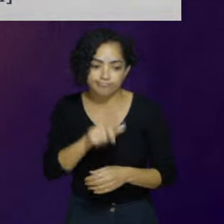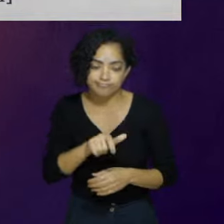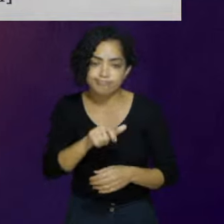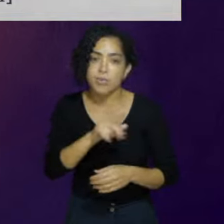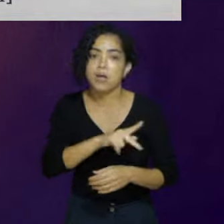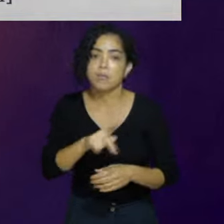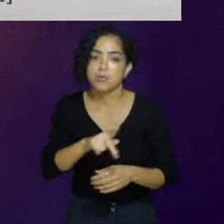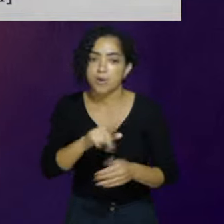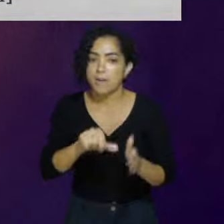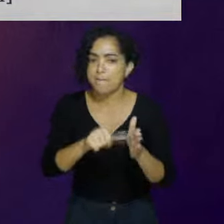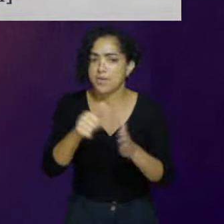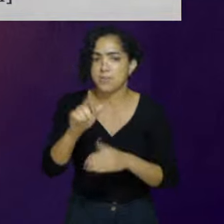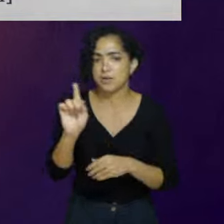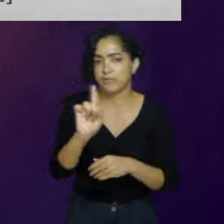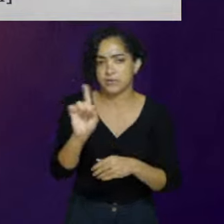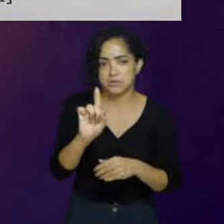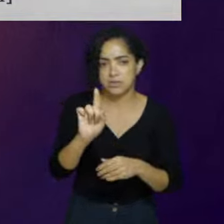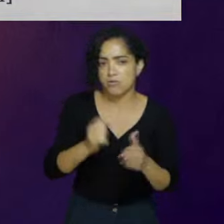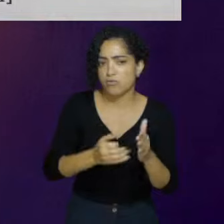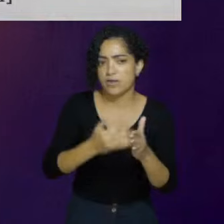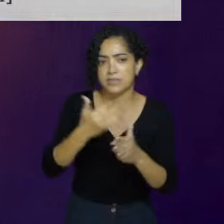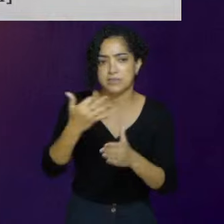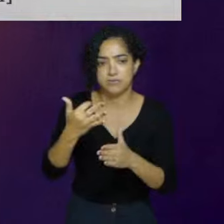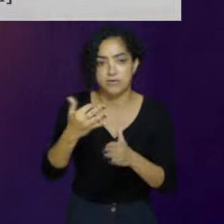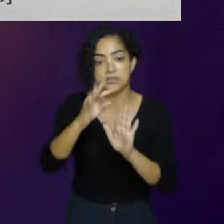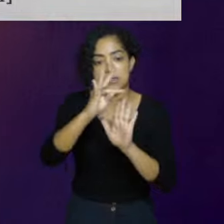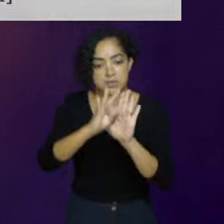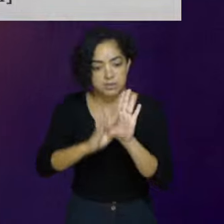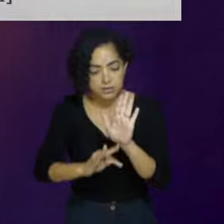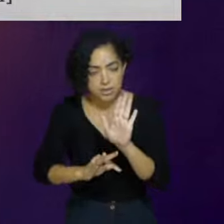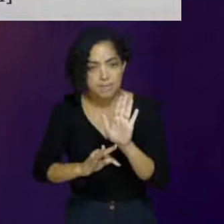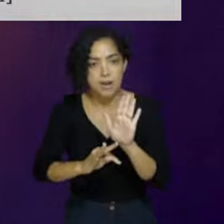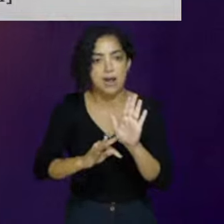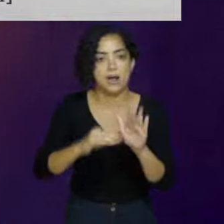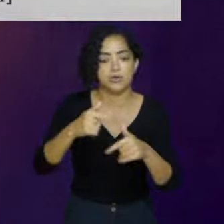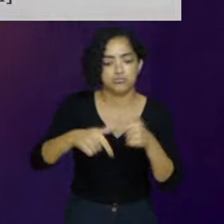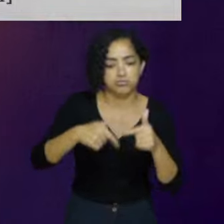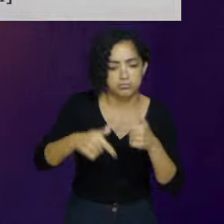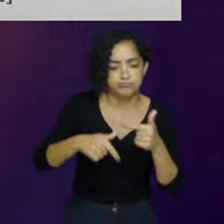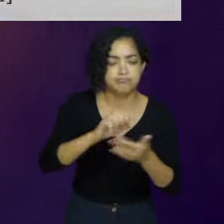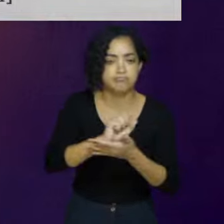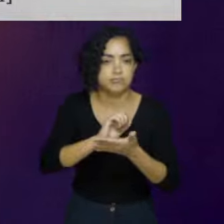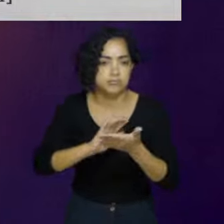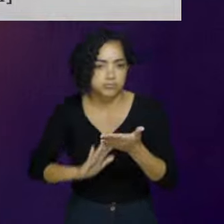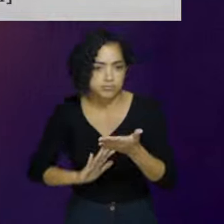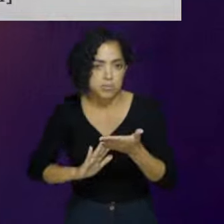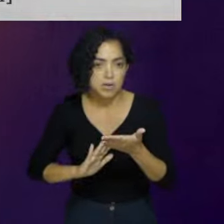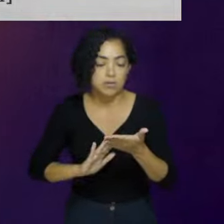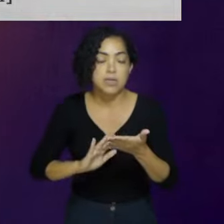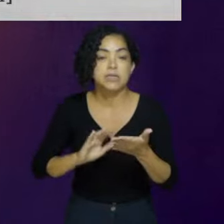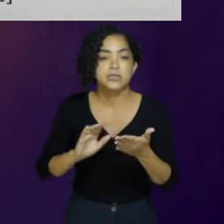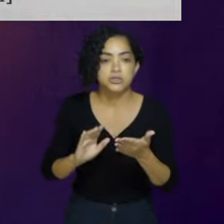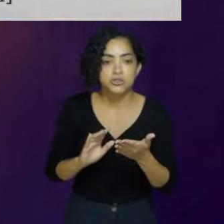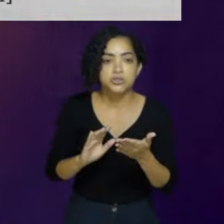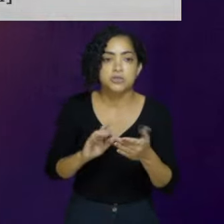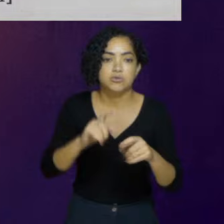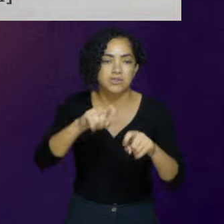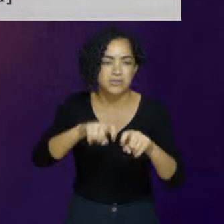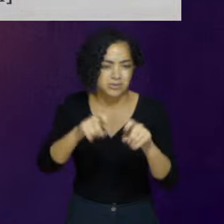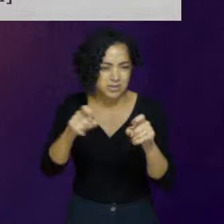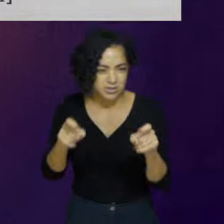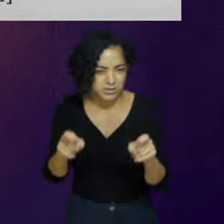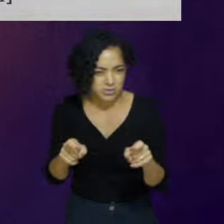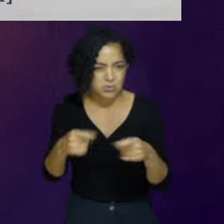é a primeira vez que ela fez isso. Uma vez ela mandou fazer um trabalho sobre tal coisa que tinha menções sexuais e políticas. Nós também lemos não sei o que lá, eu estou escondendo o nome porque é